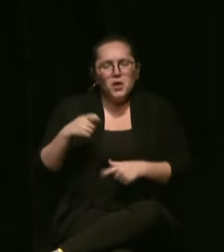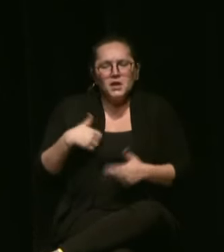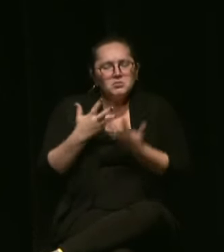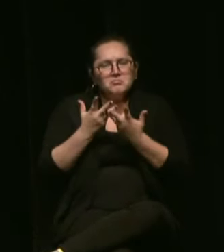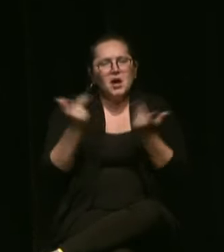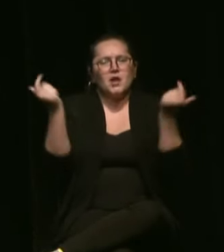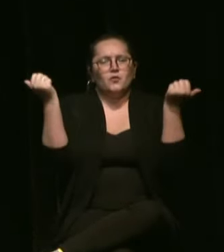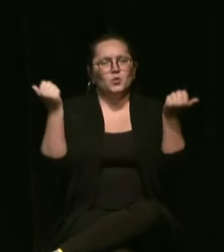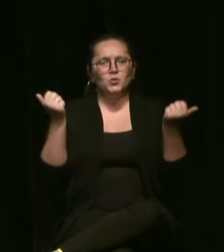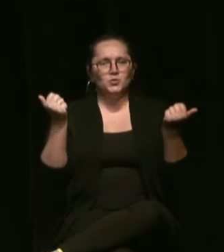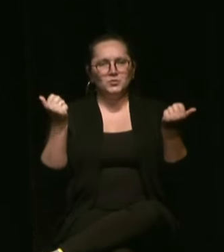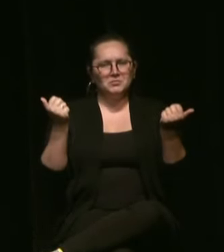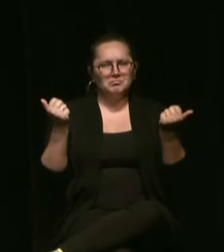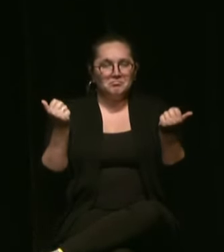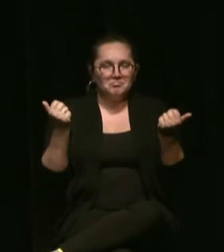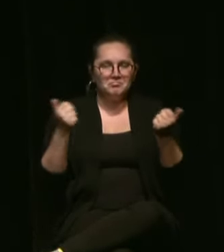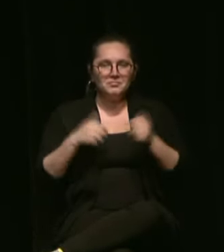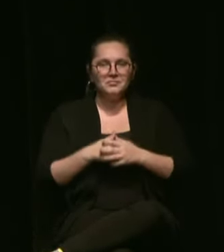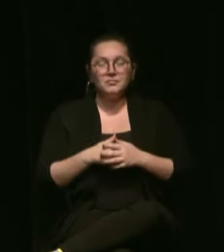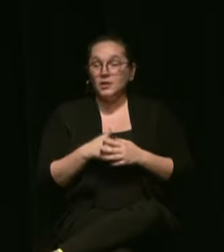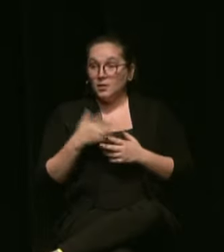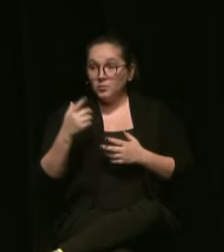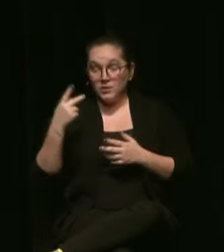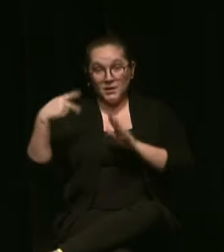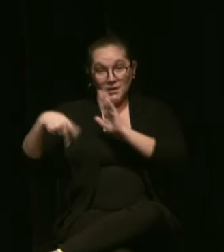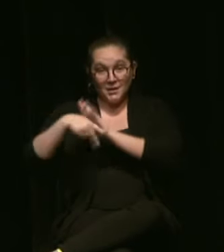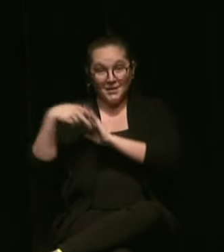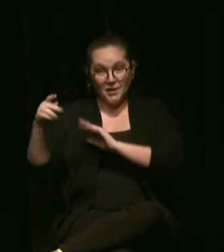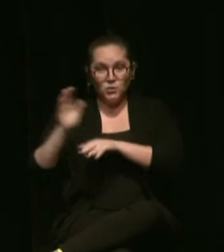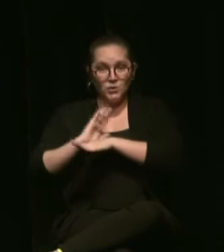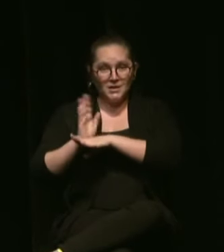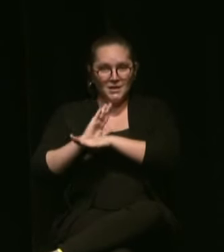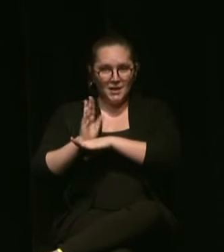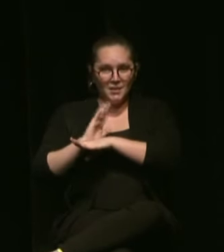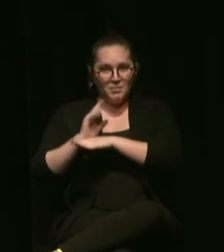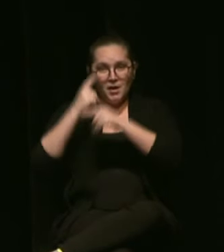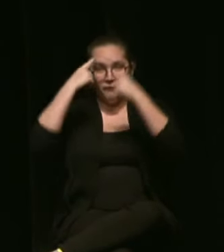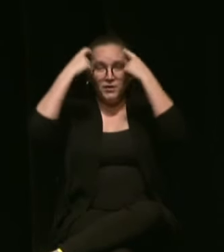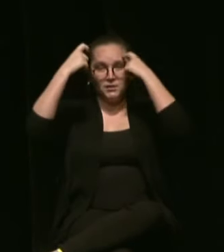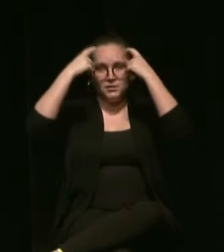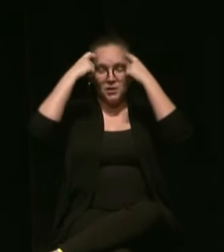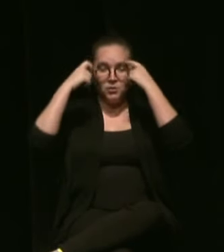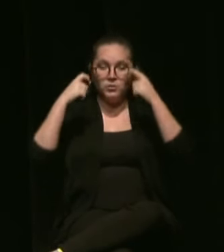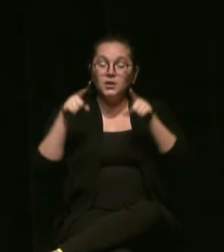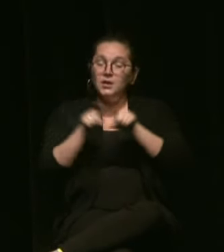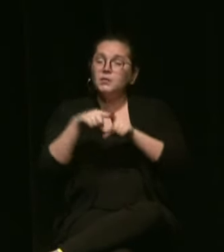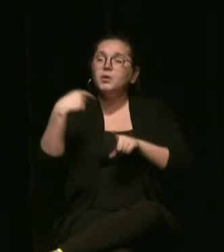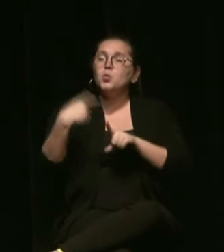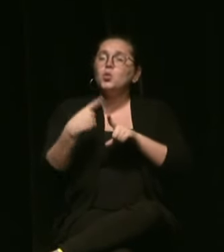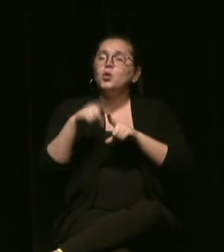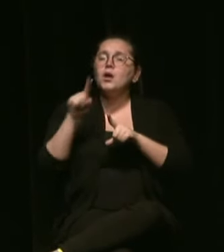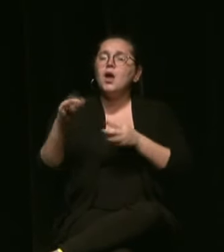vista do cinema ficcional? E por que, que é uma obra? Né?